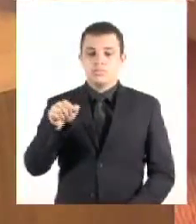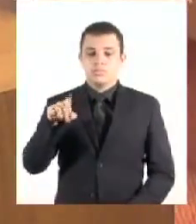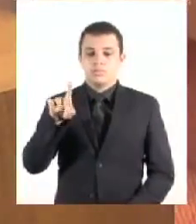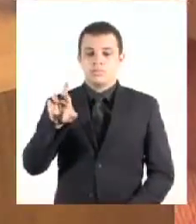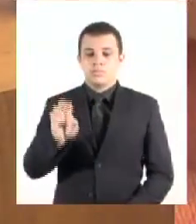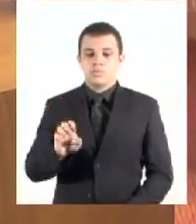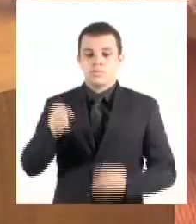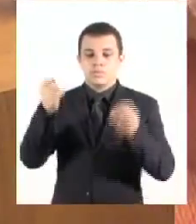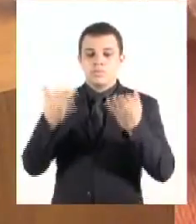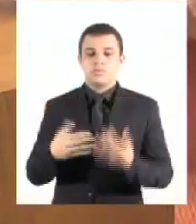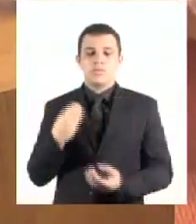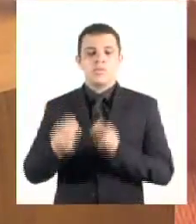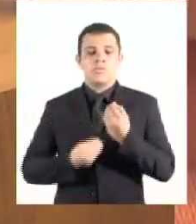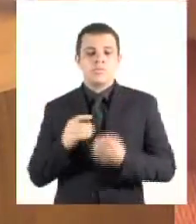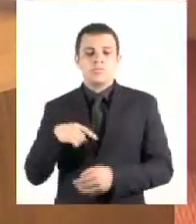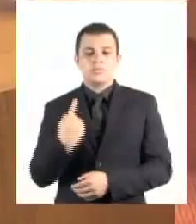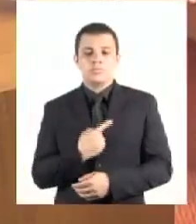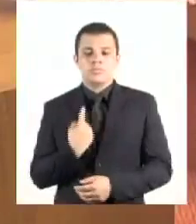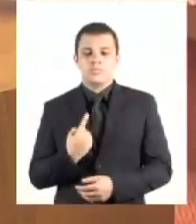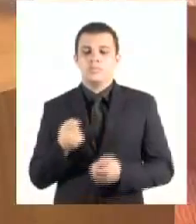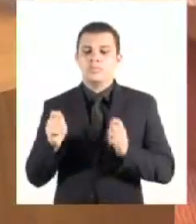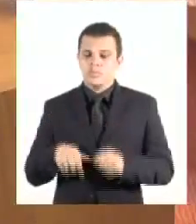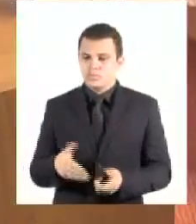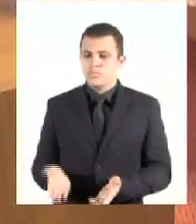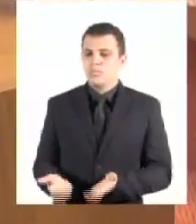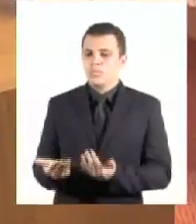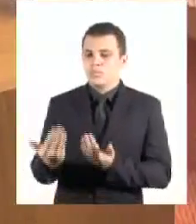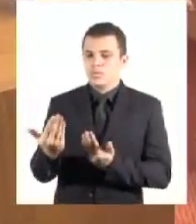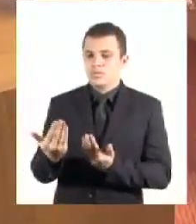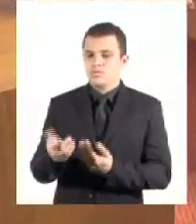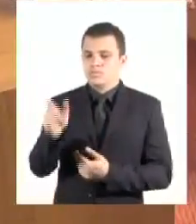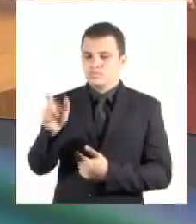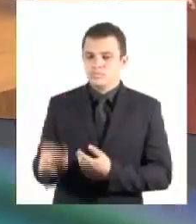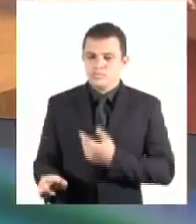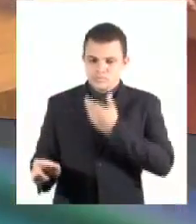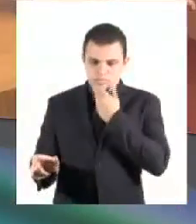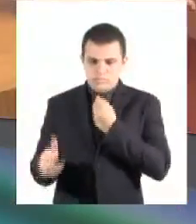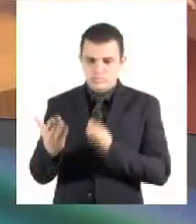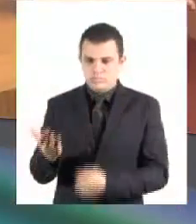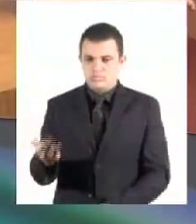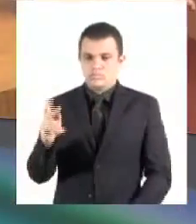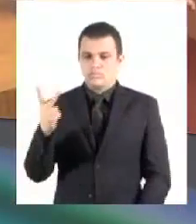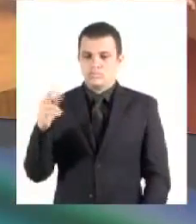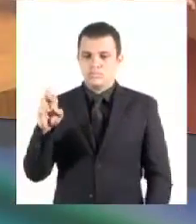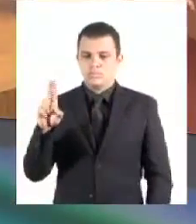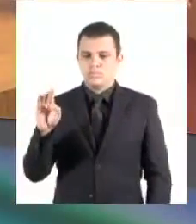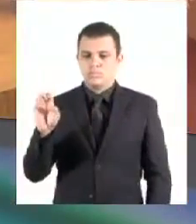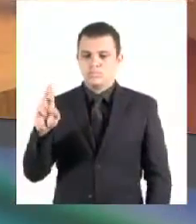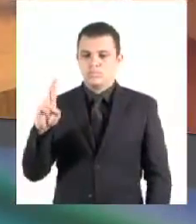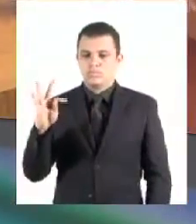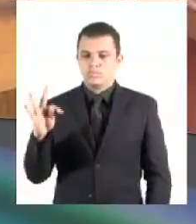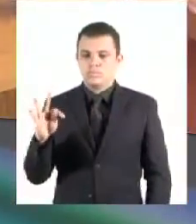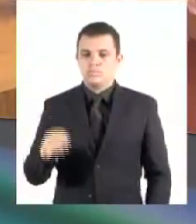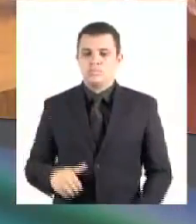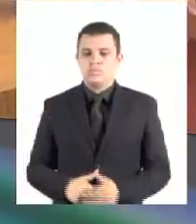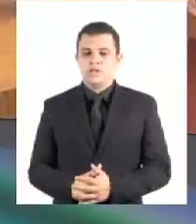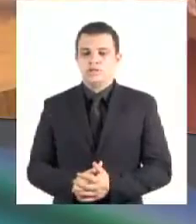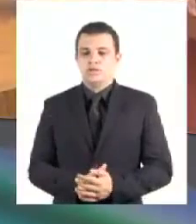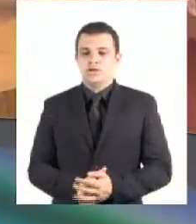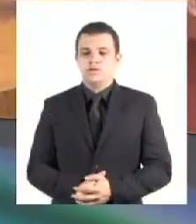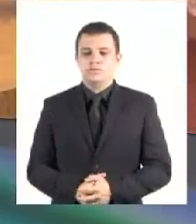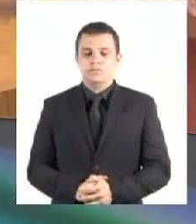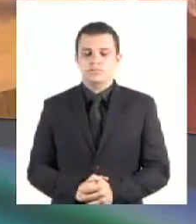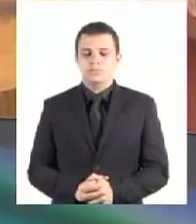nós poderíamos homenagear o nosso querido Herbert Fontenelle.